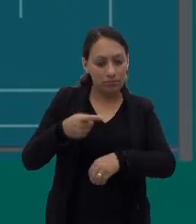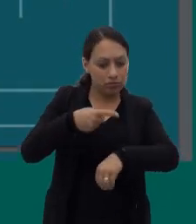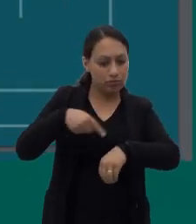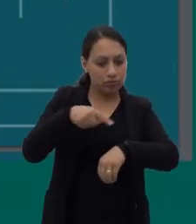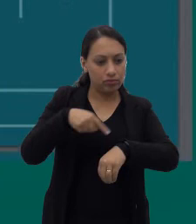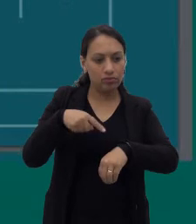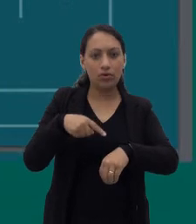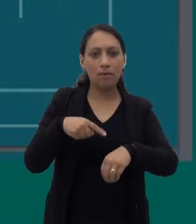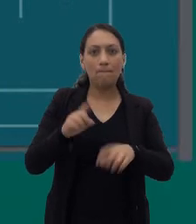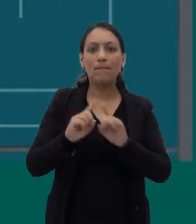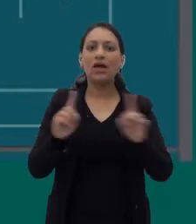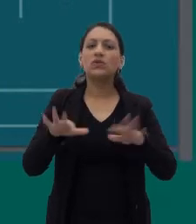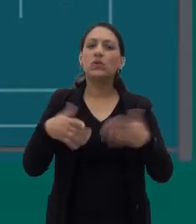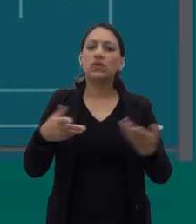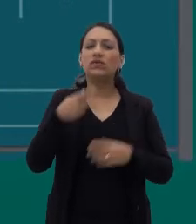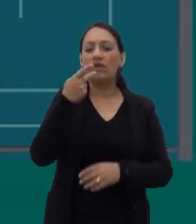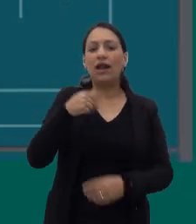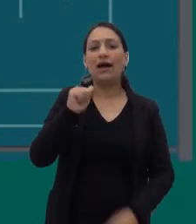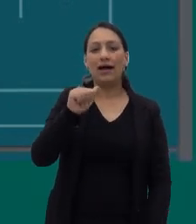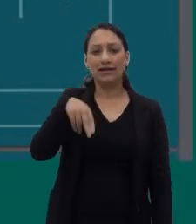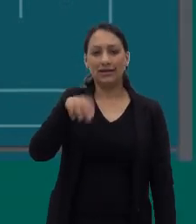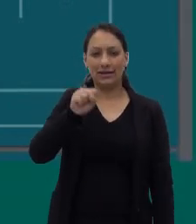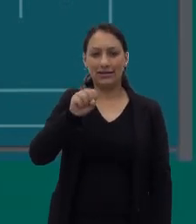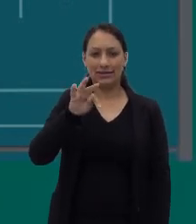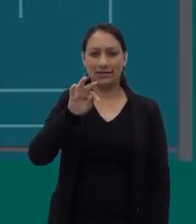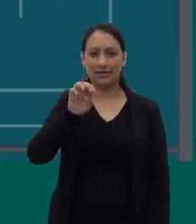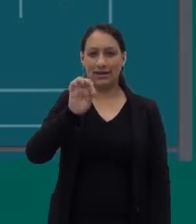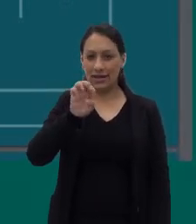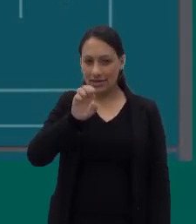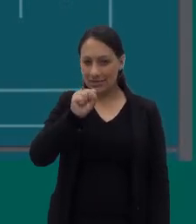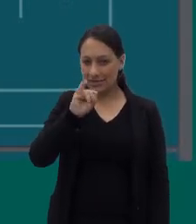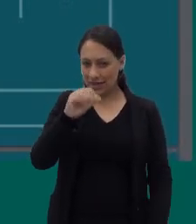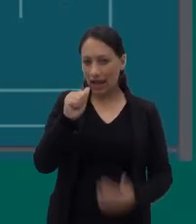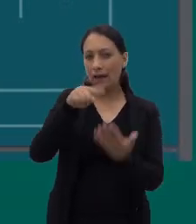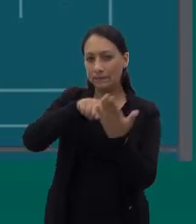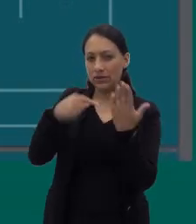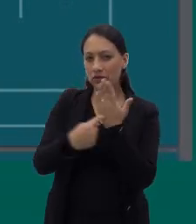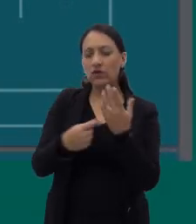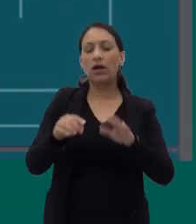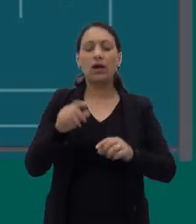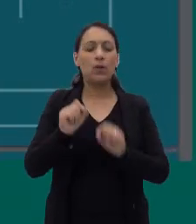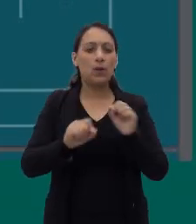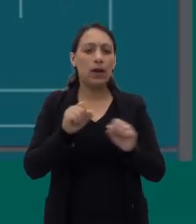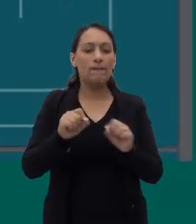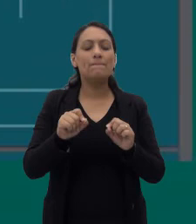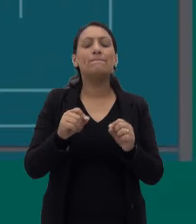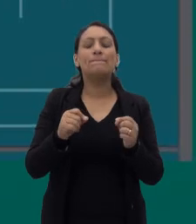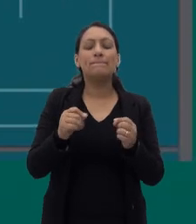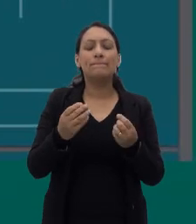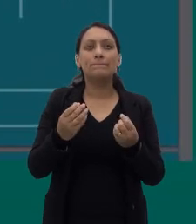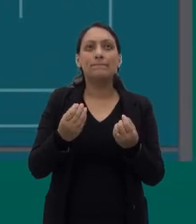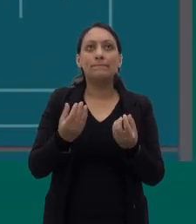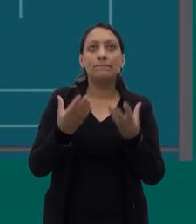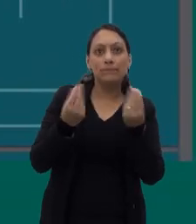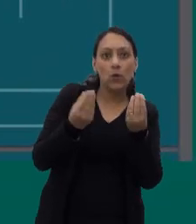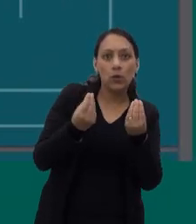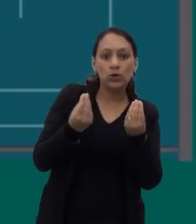anestesia, tem muito aí dentro. Muito ou nada. Ou um vazio, talvez, né? Um vazio de algo que